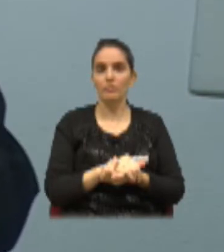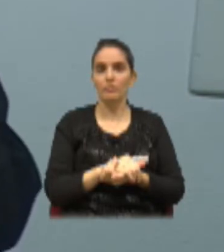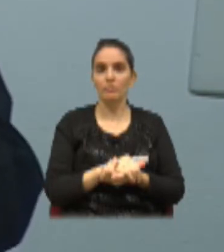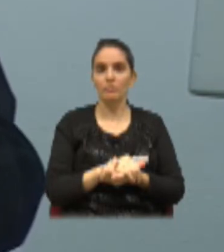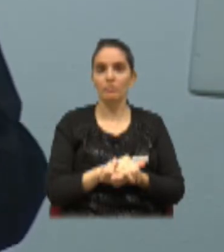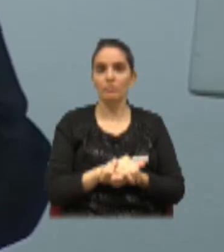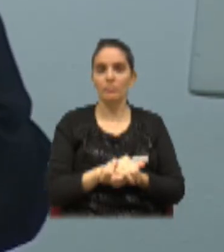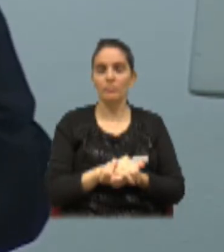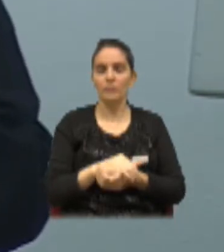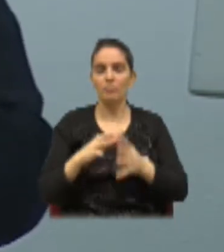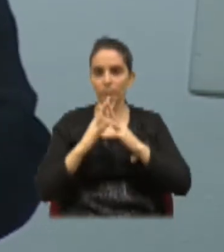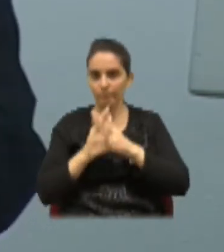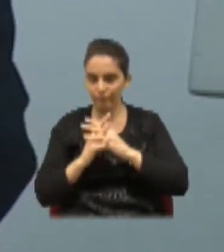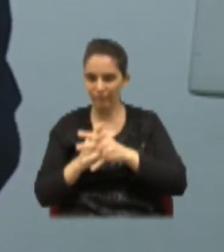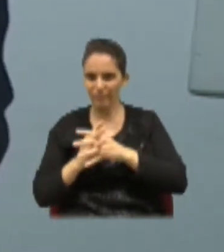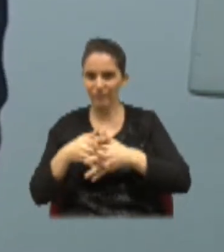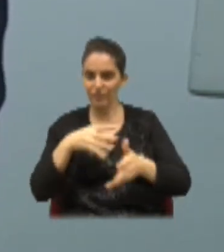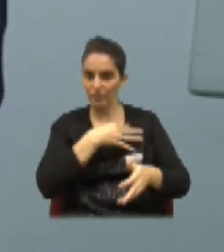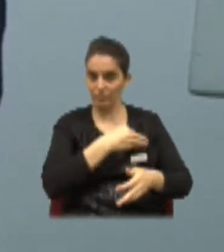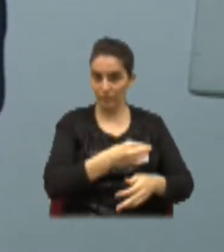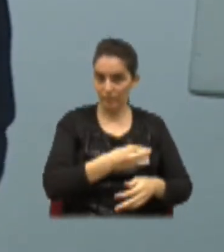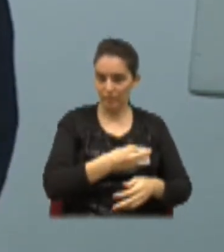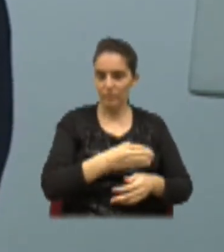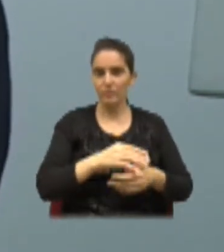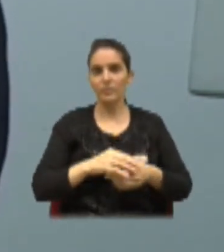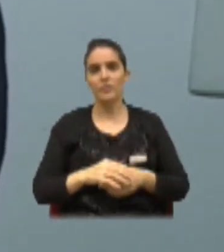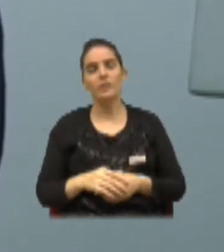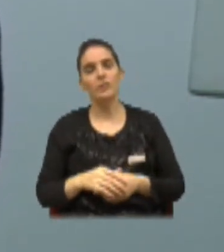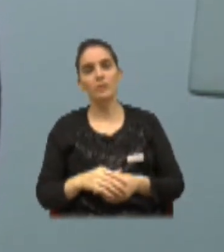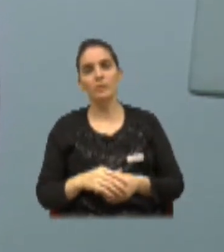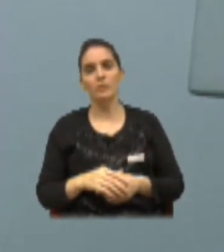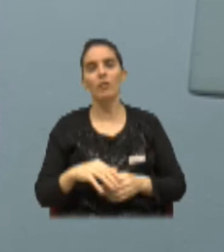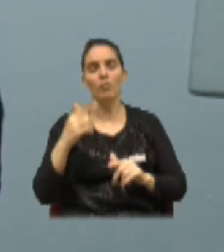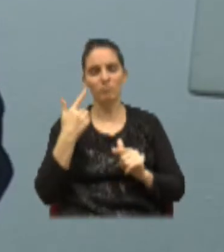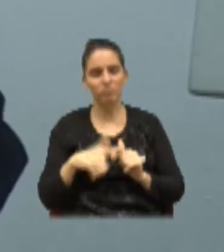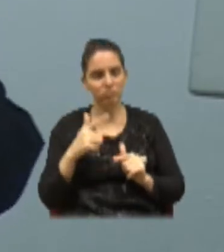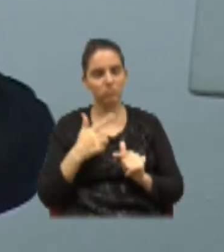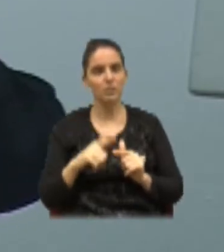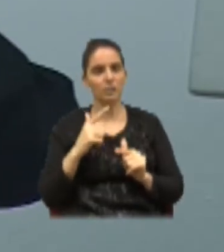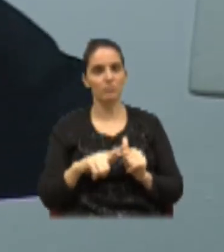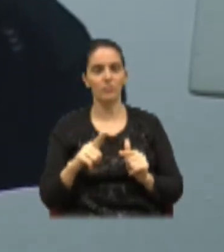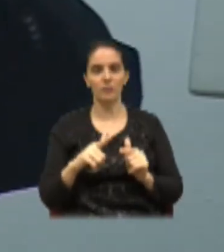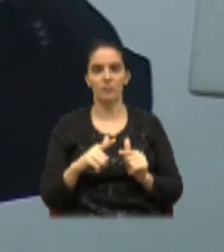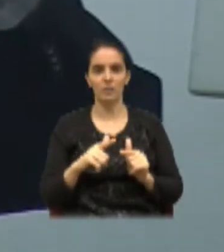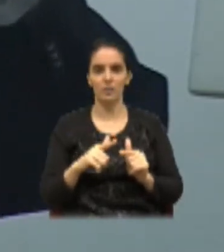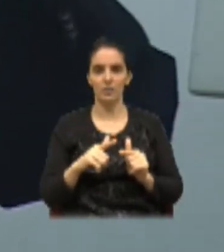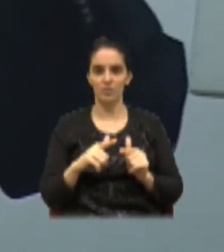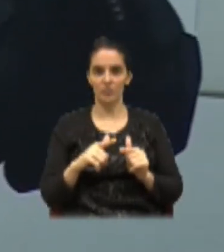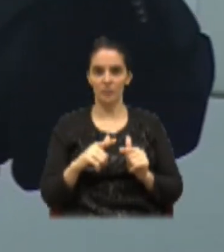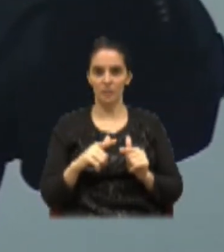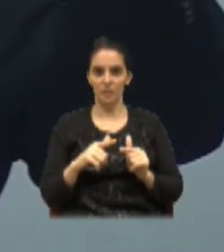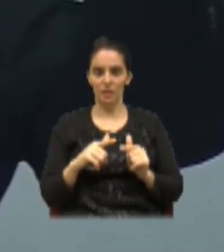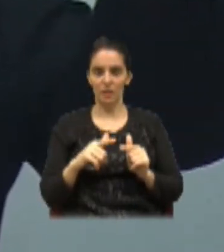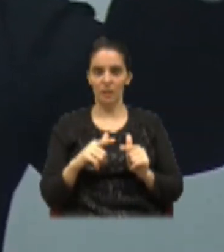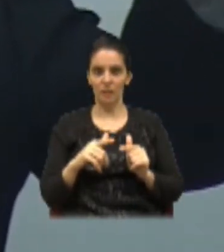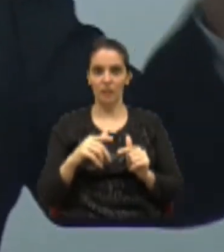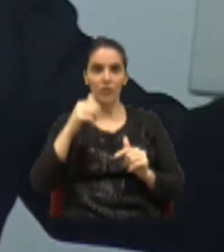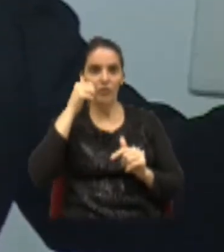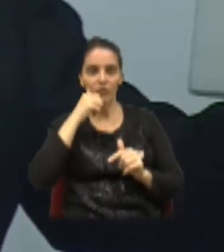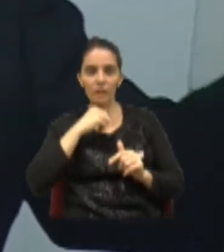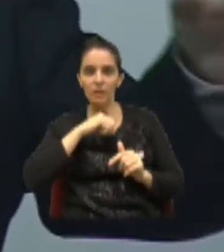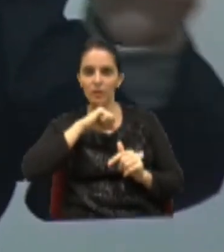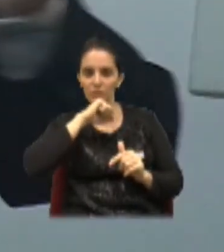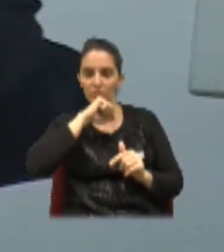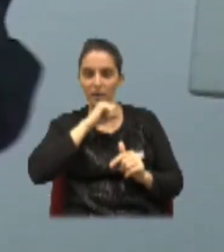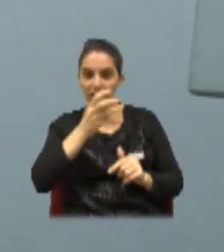filhos, essa que é a grande problemática, porque eu quero ganhar a atenção do